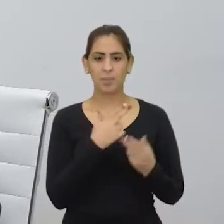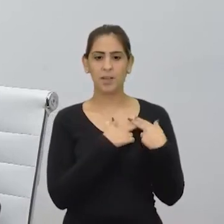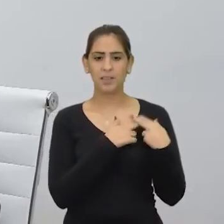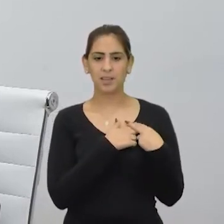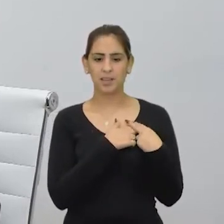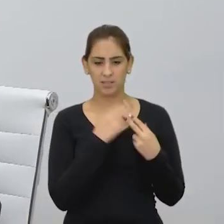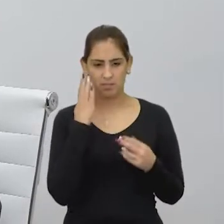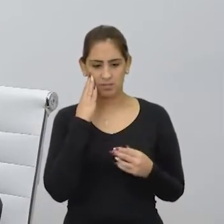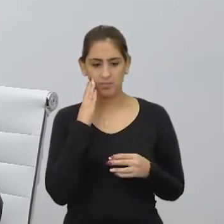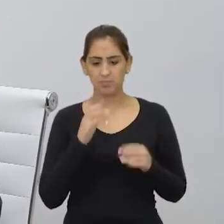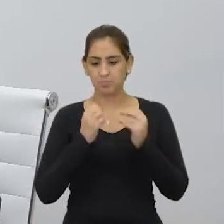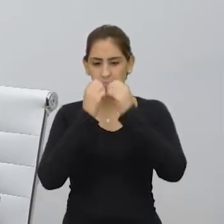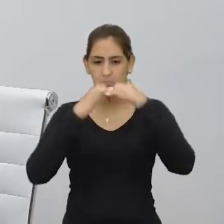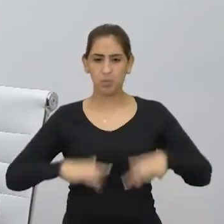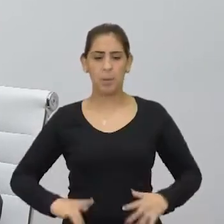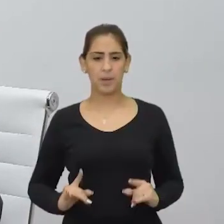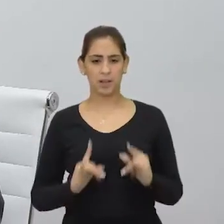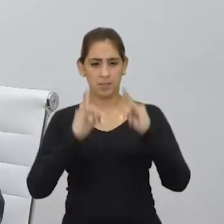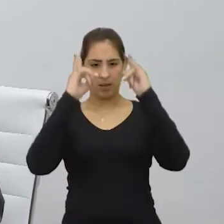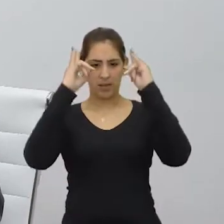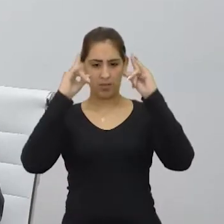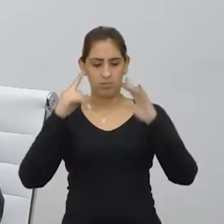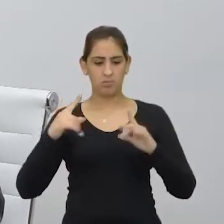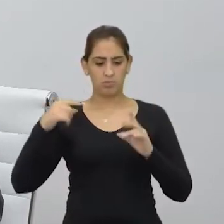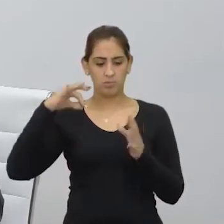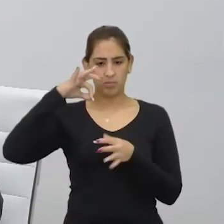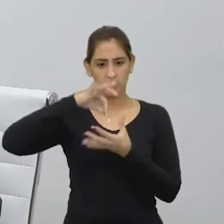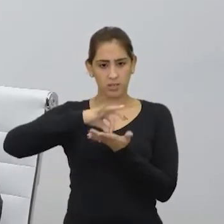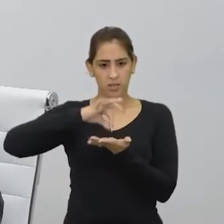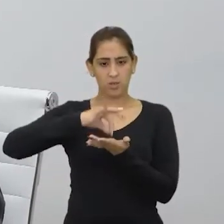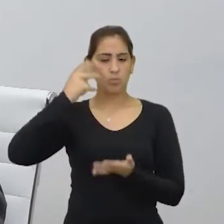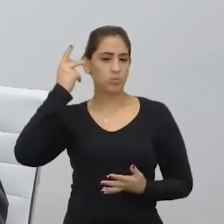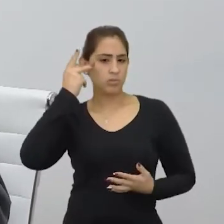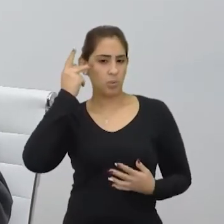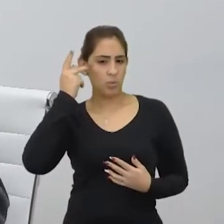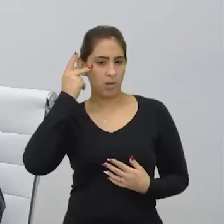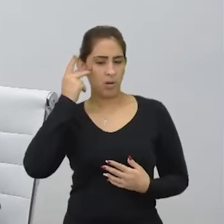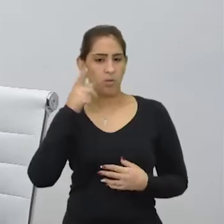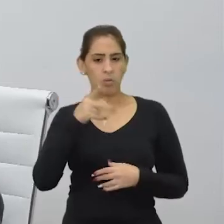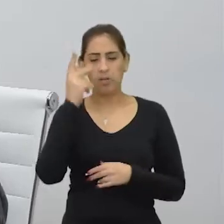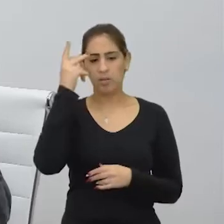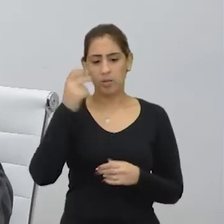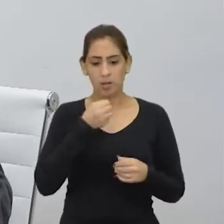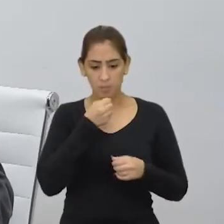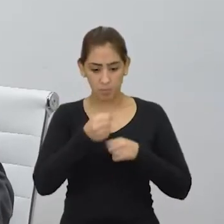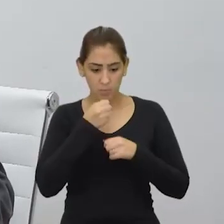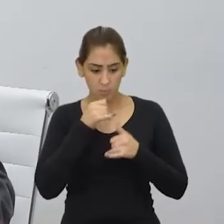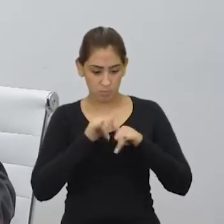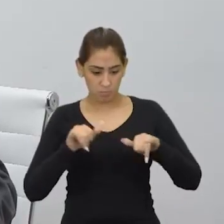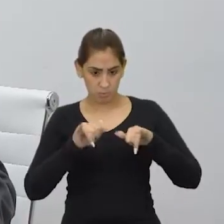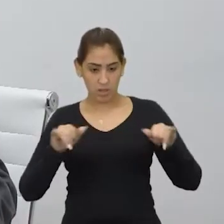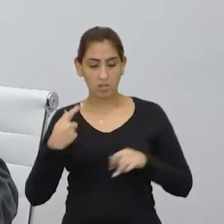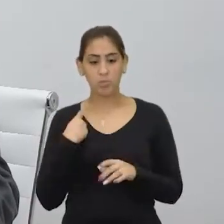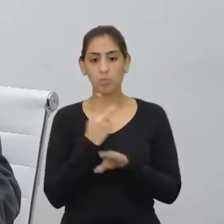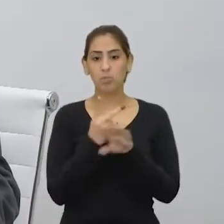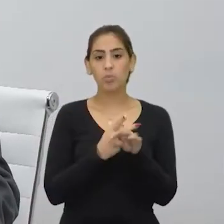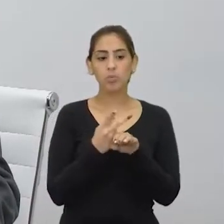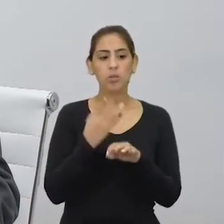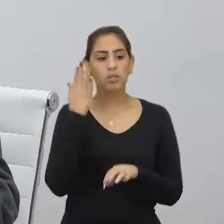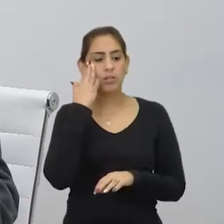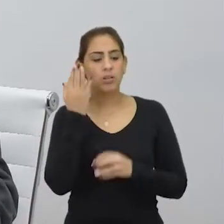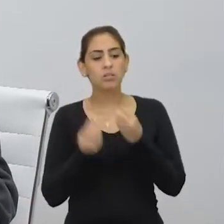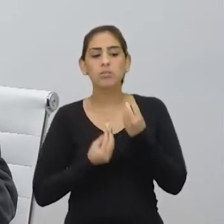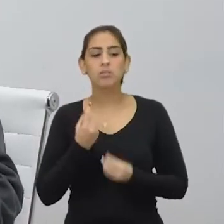prédio no centro de São Paulo. Aconteceu. A reportagem, ela busca entender os motivos e é sempre um ponto de vista. Olha, eu